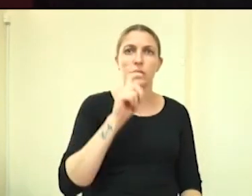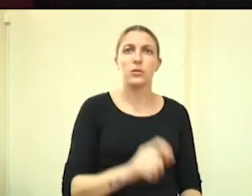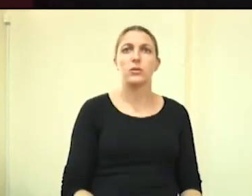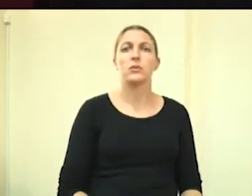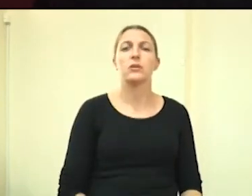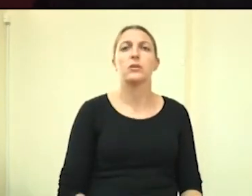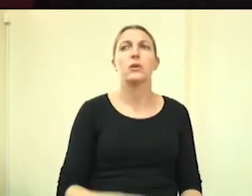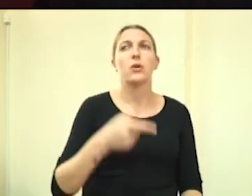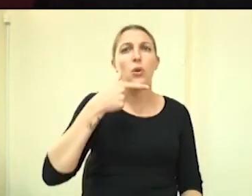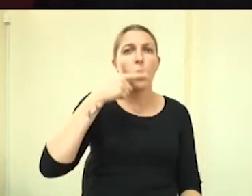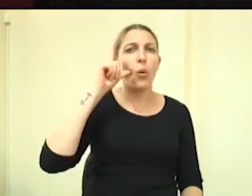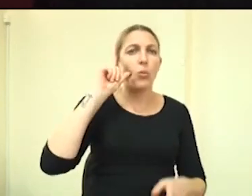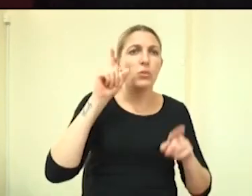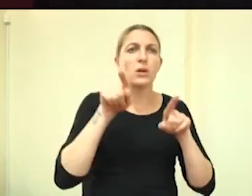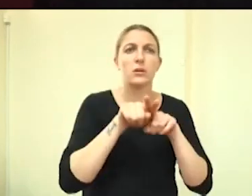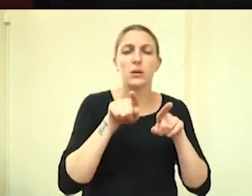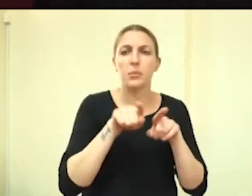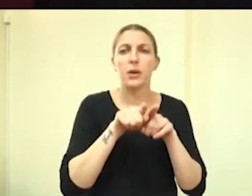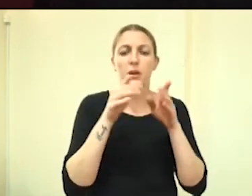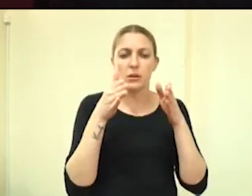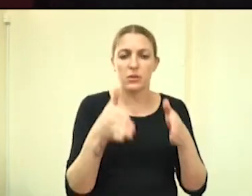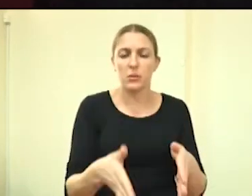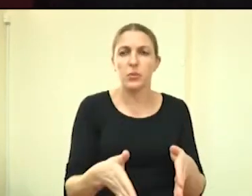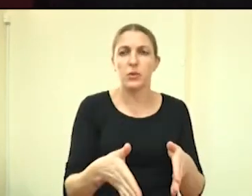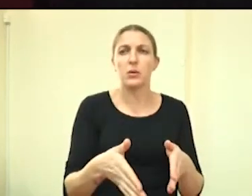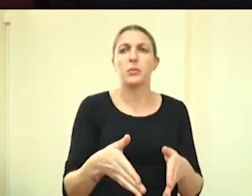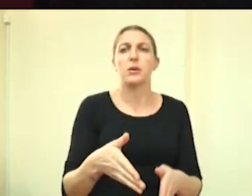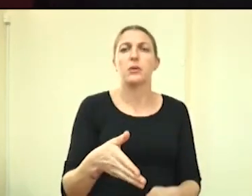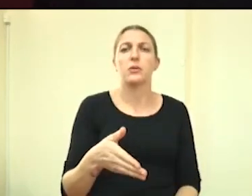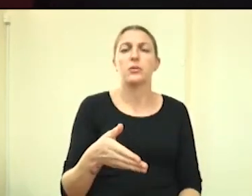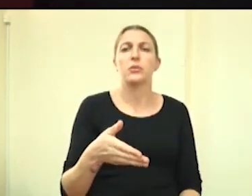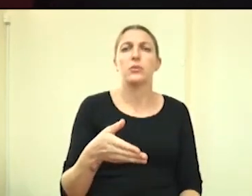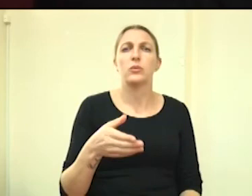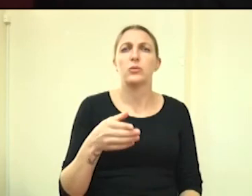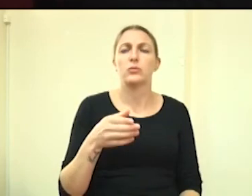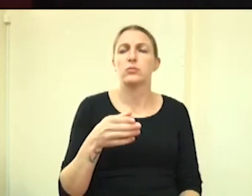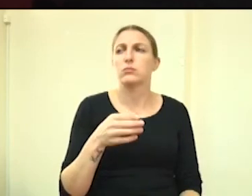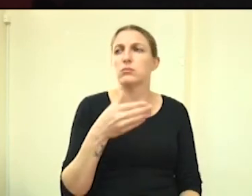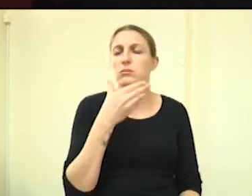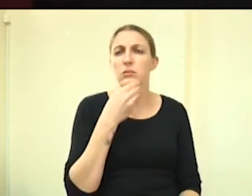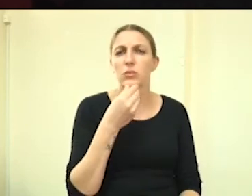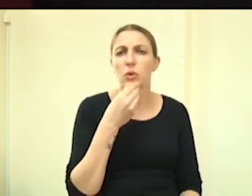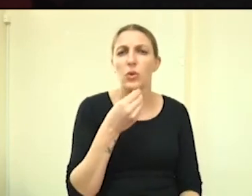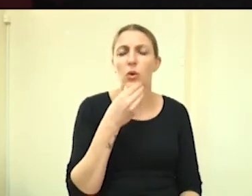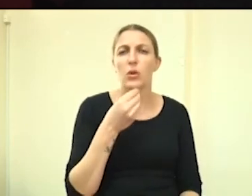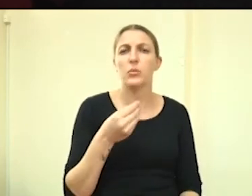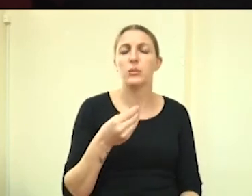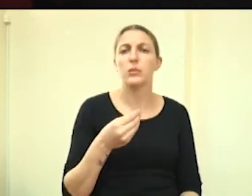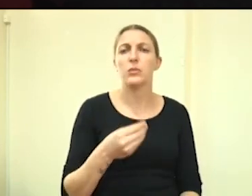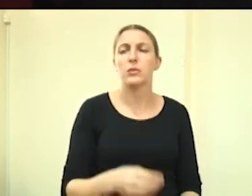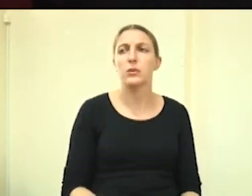semana, ontem ainda, o sepultamento do senhor Menck, ex-gerente da Caixa Econômica Federal, que eu acho que não constamos aqui, vamos